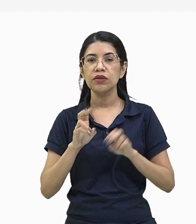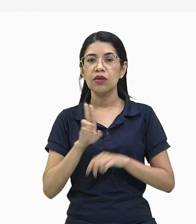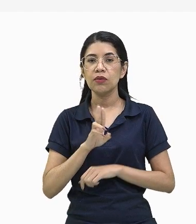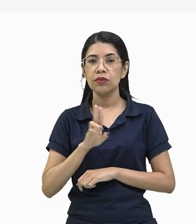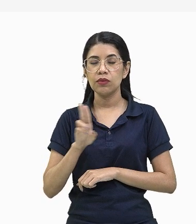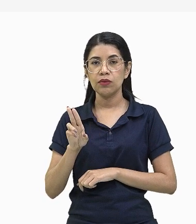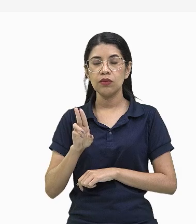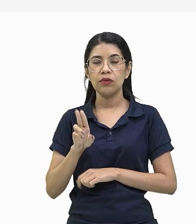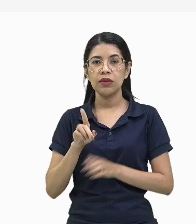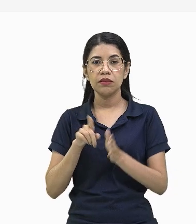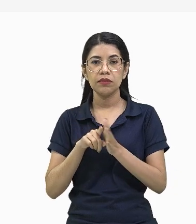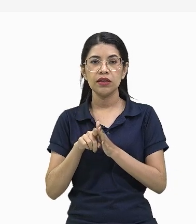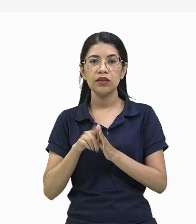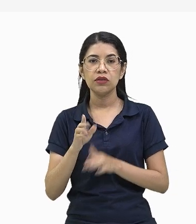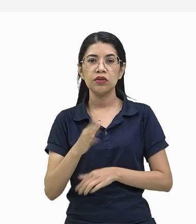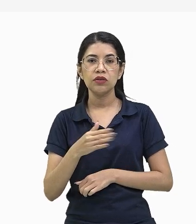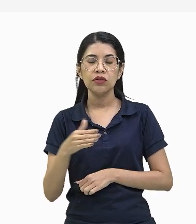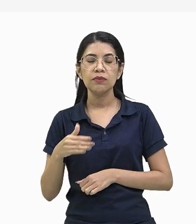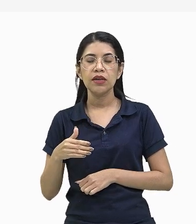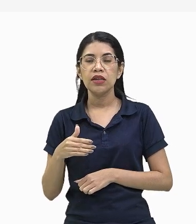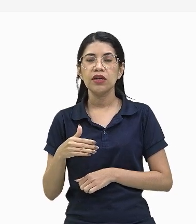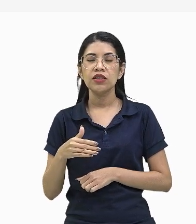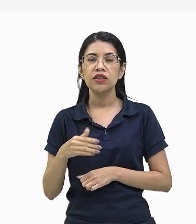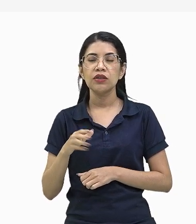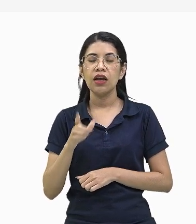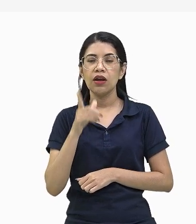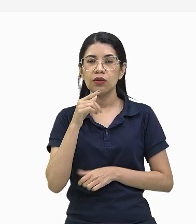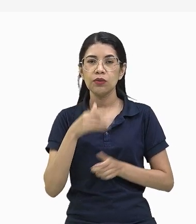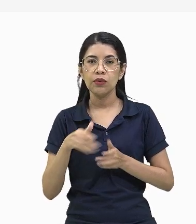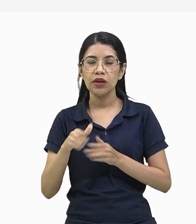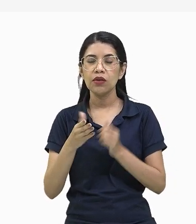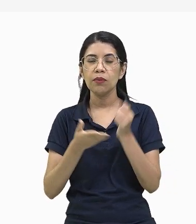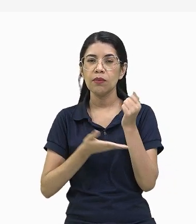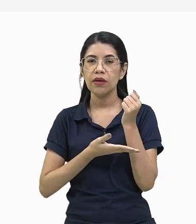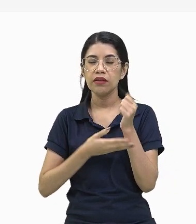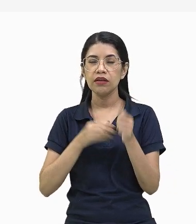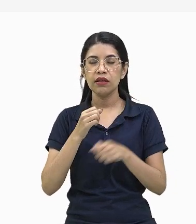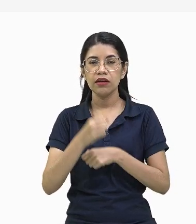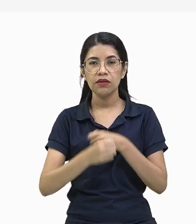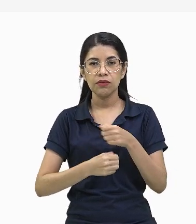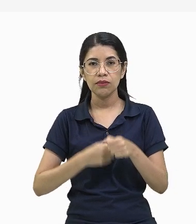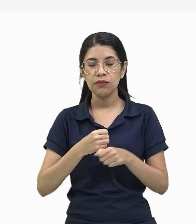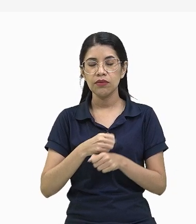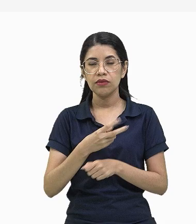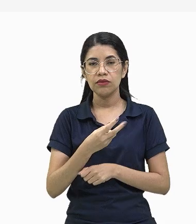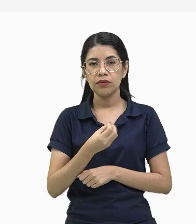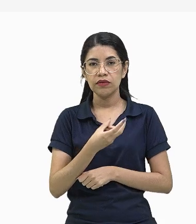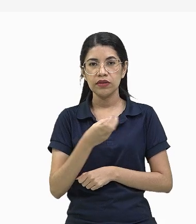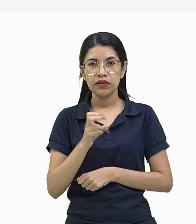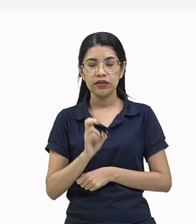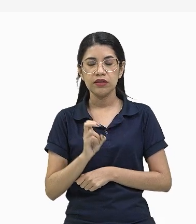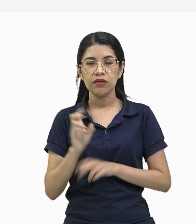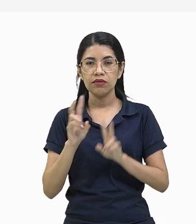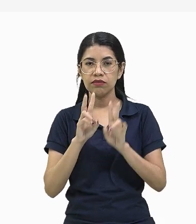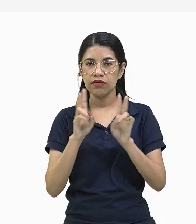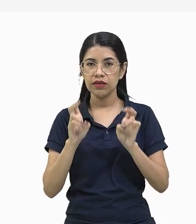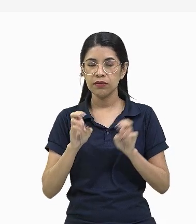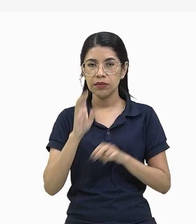estudo. Os peixes mais pescados do Rio Madeira em 2025. Esse é o nome do estudo, é o título do